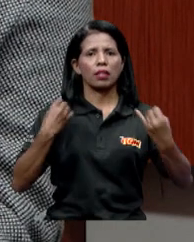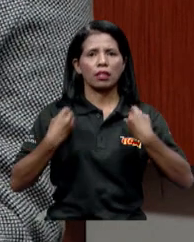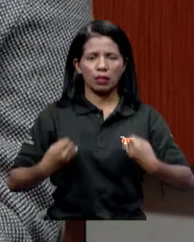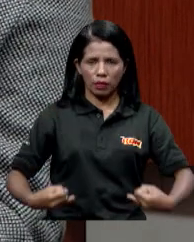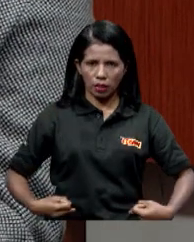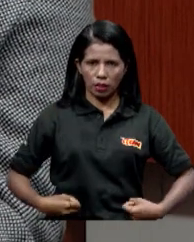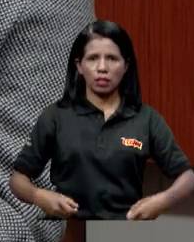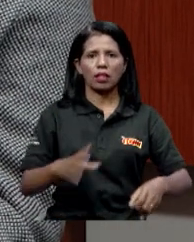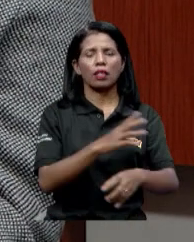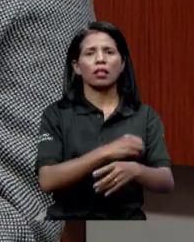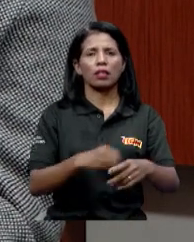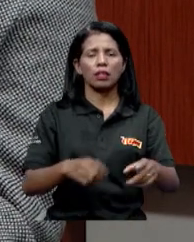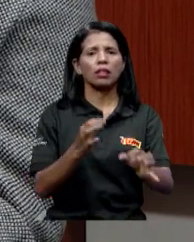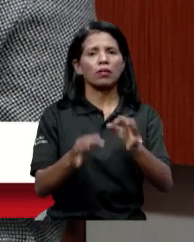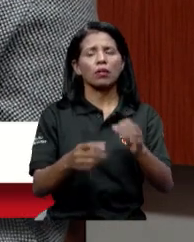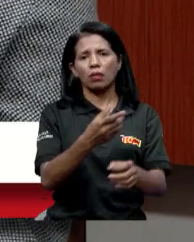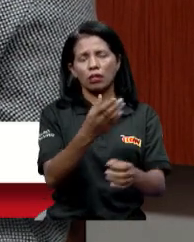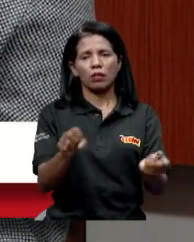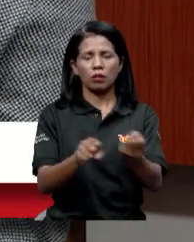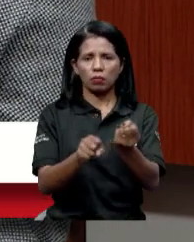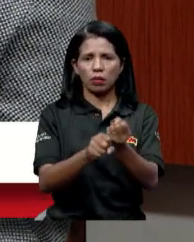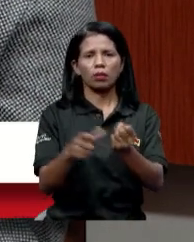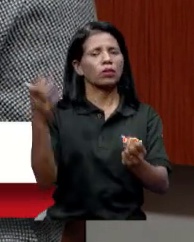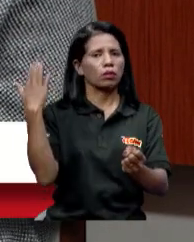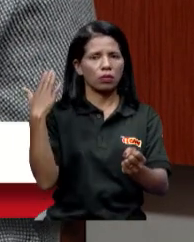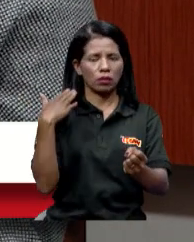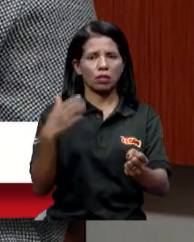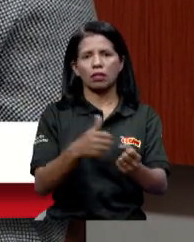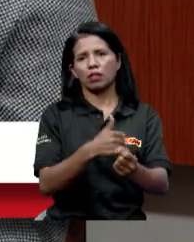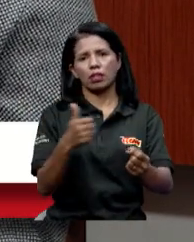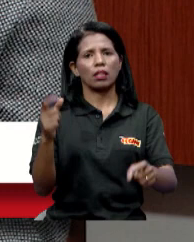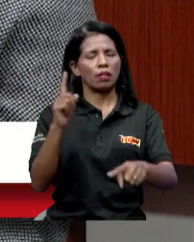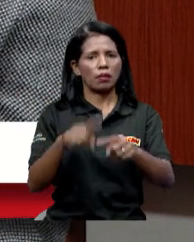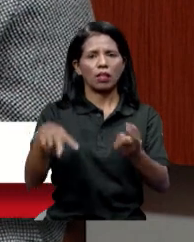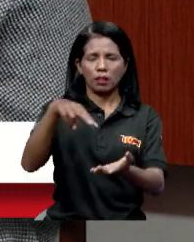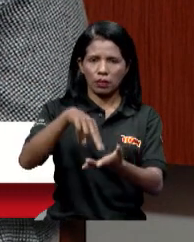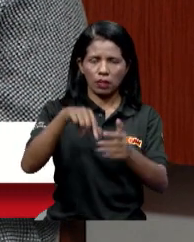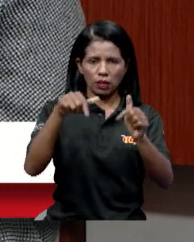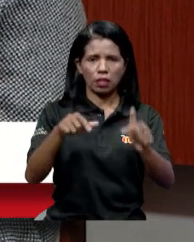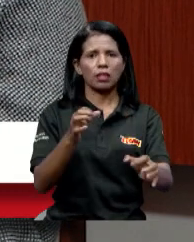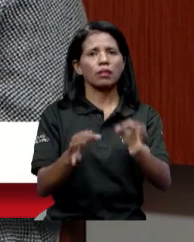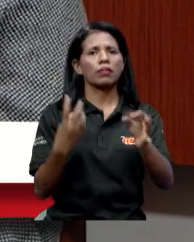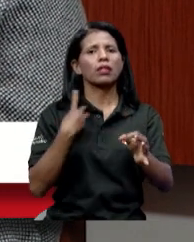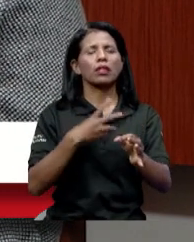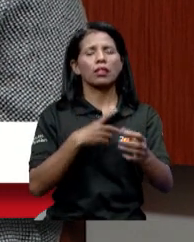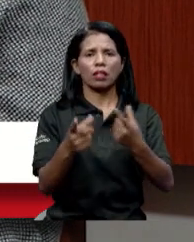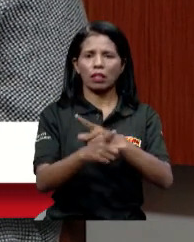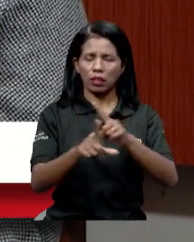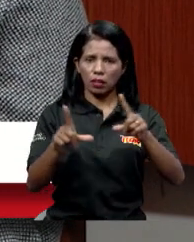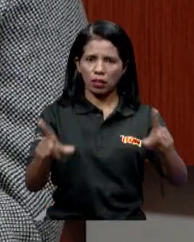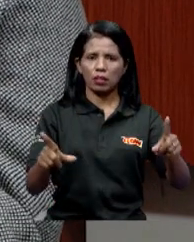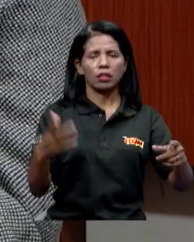atuba. Seo atu apoio suku tuk ne buat selu kida, mas nia la bele bahambri kida ne. Se ita dehan katang ne lideransa